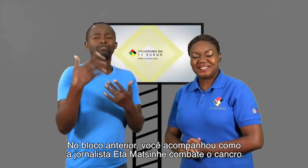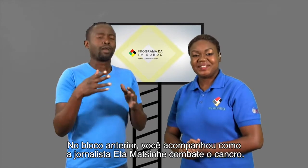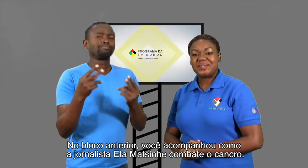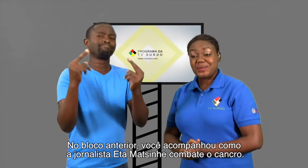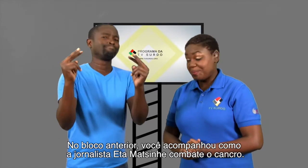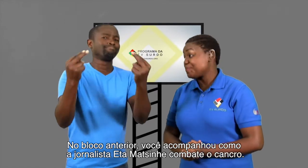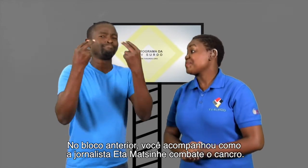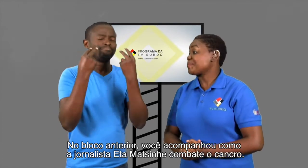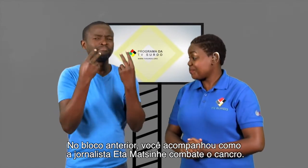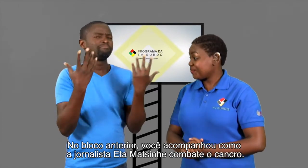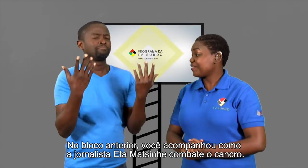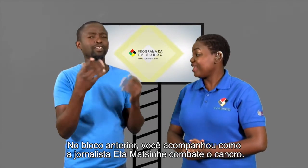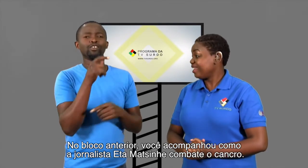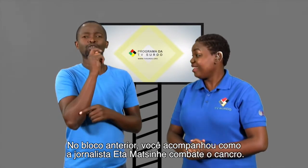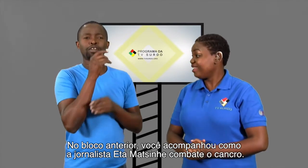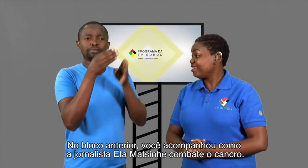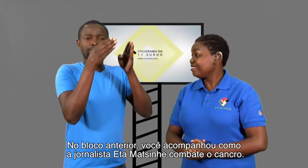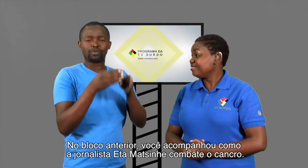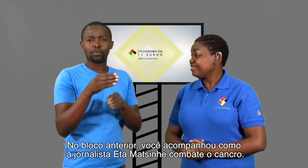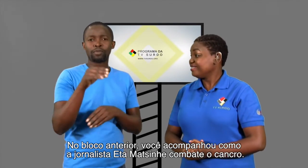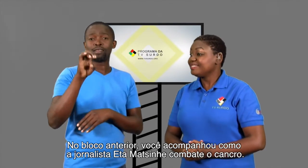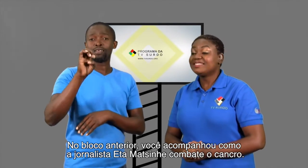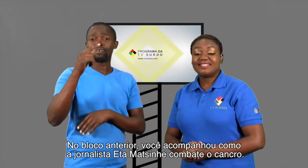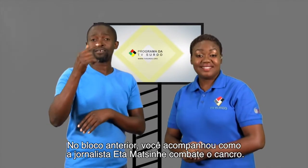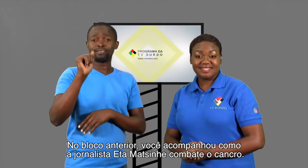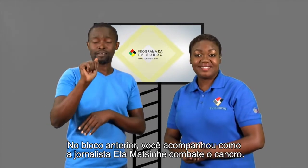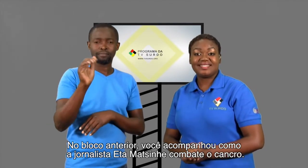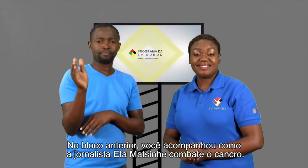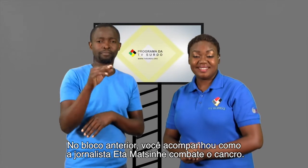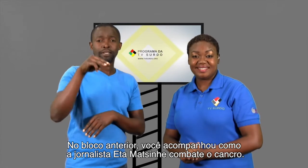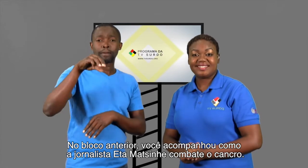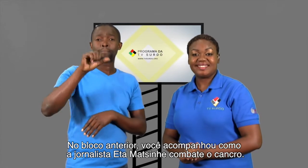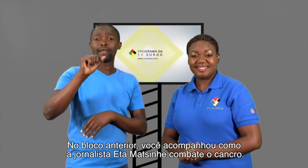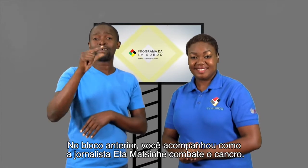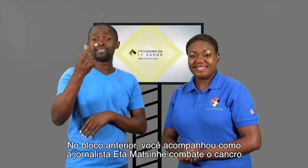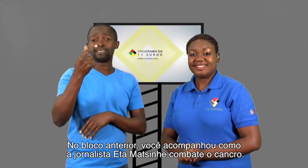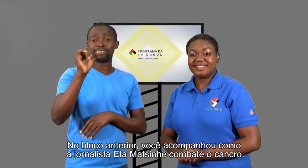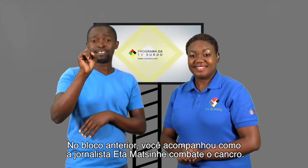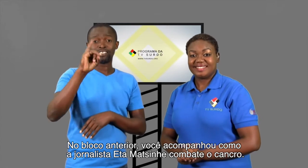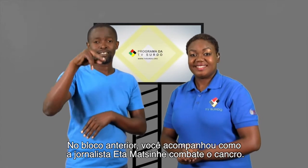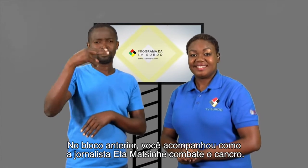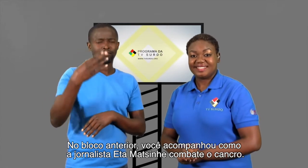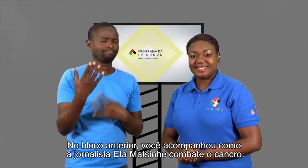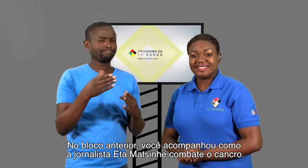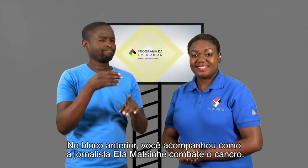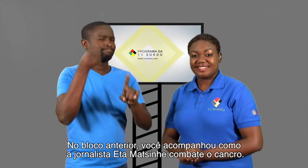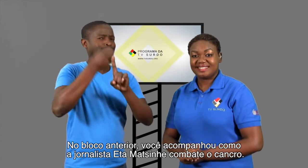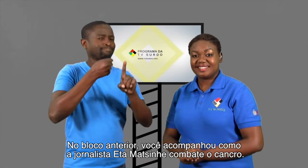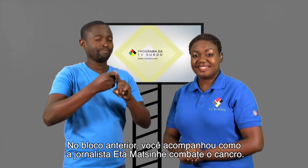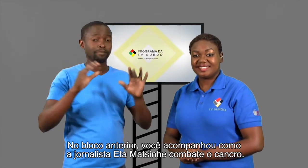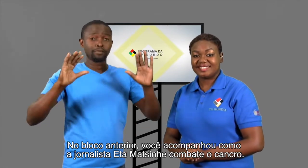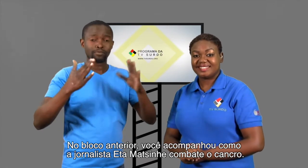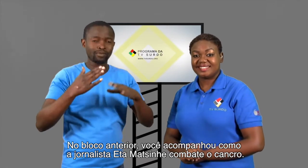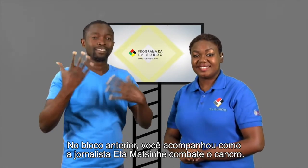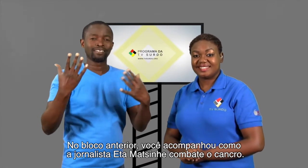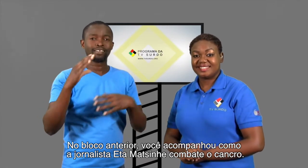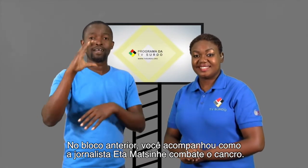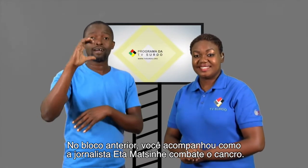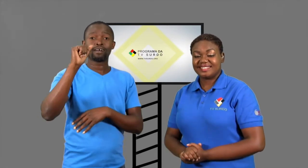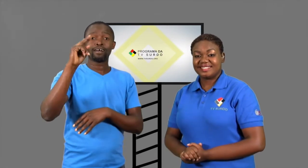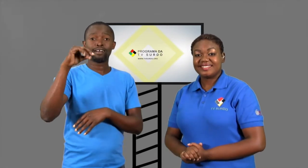No bloco anterior, você acompanhou como a jornalista Eta Matinhe combate o cancro.